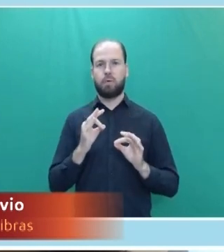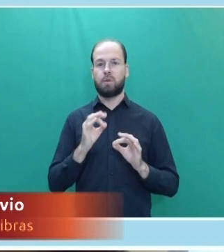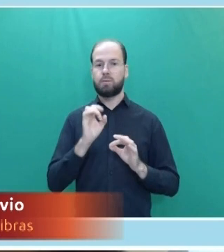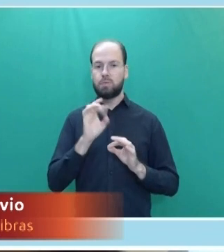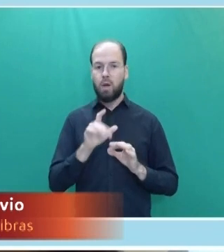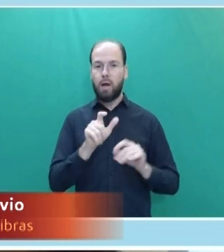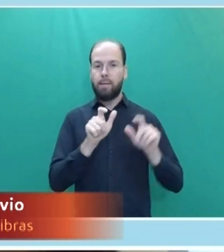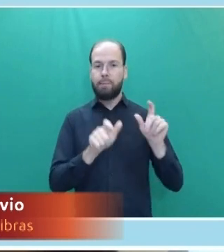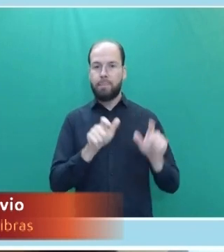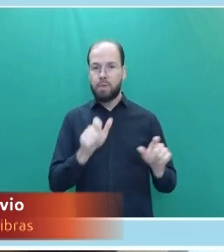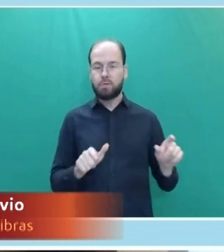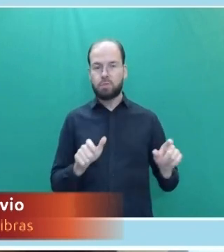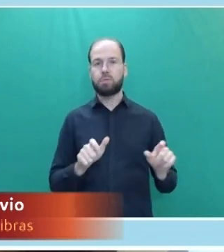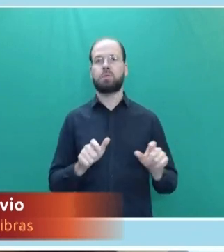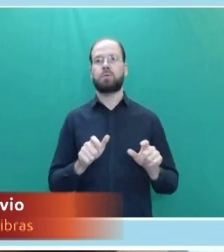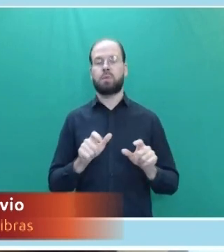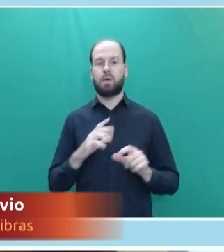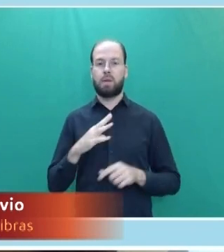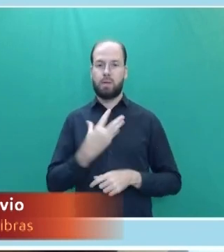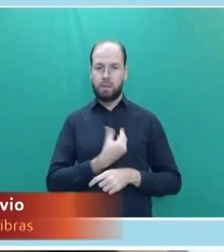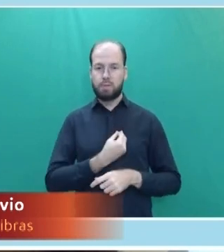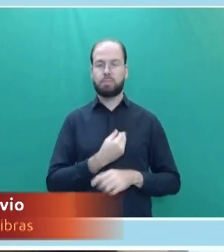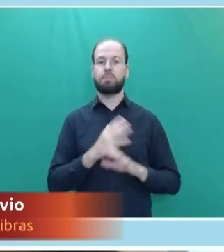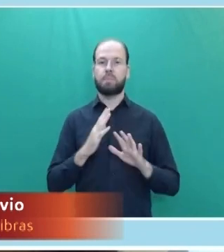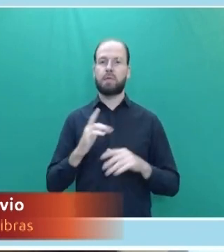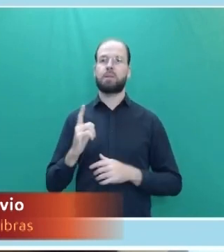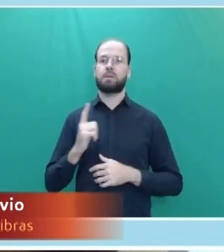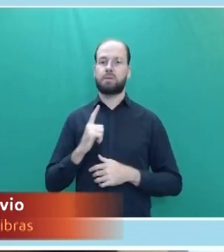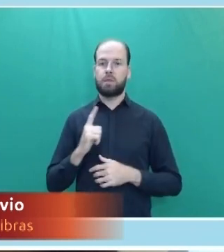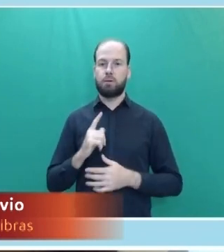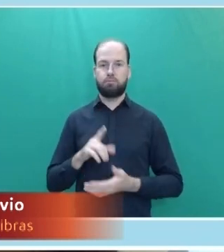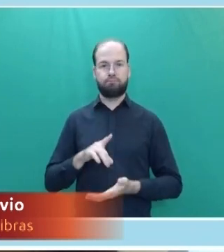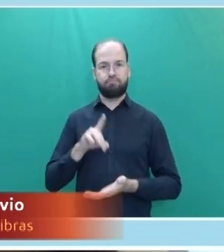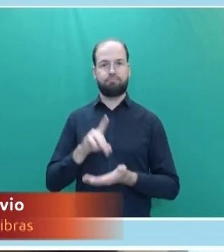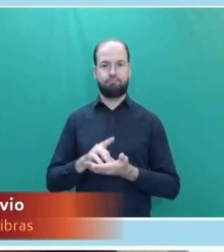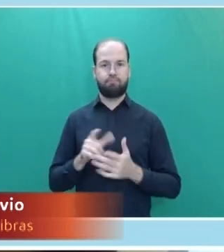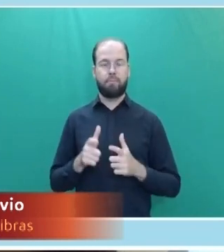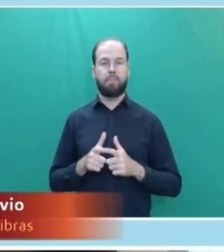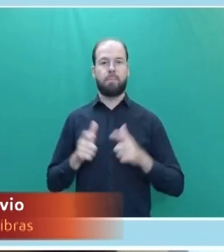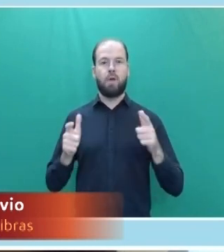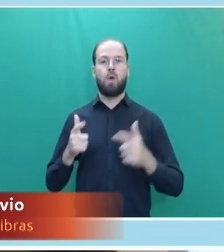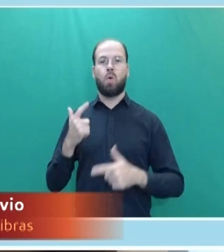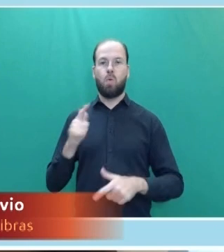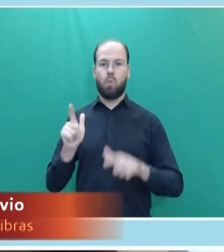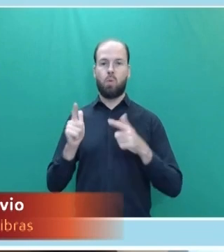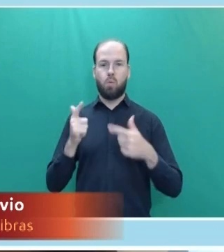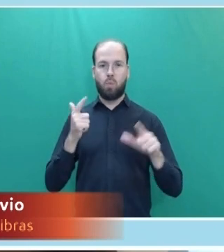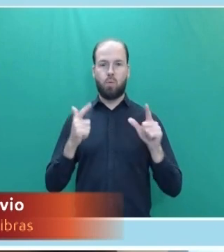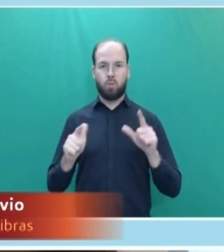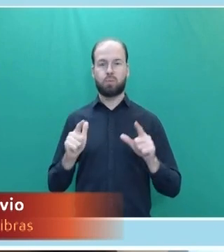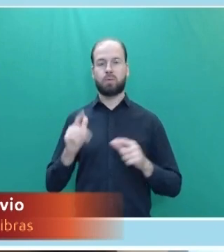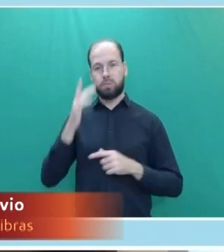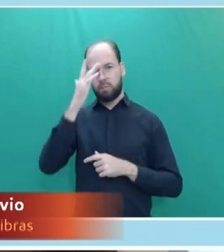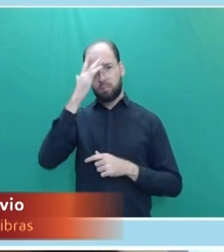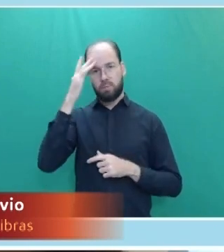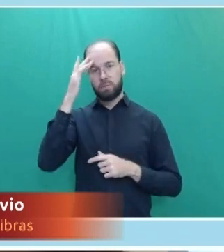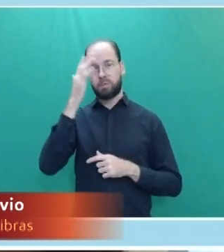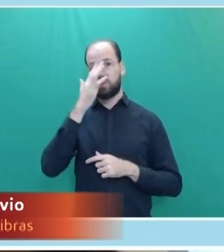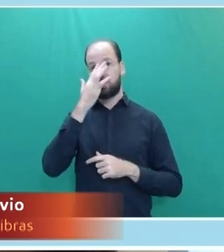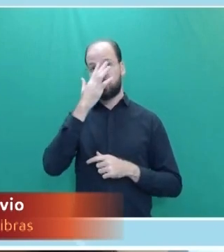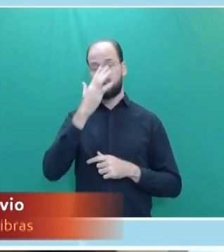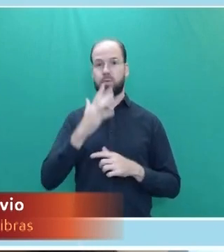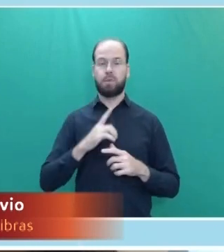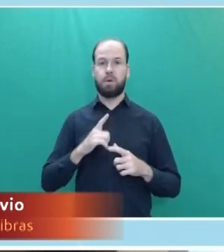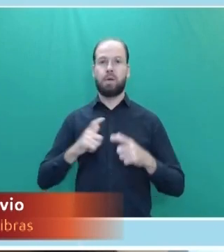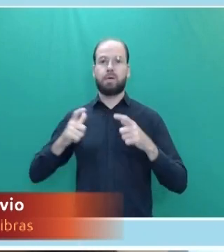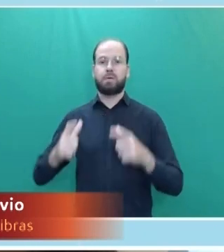pessoas, as pessoas trans, mas que exista uma diversidade maior de outras pessoas ocupando espaços de direção,